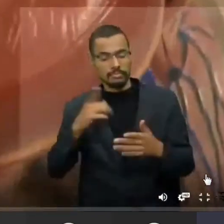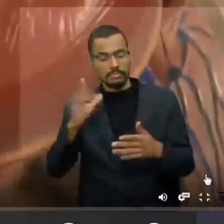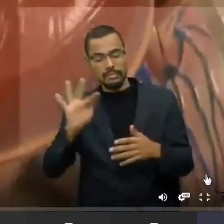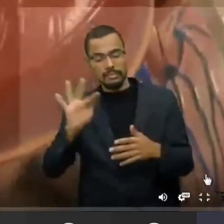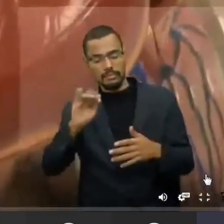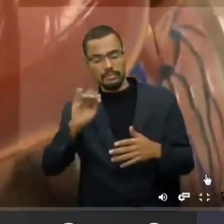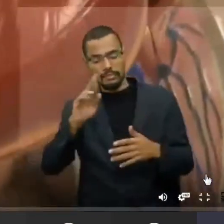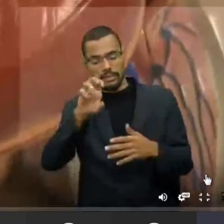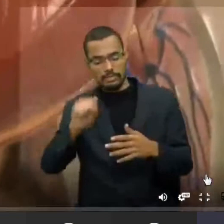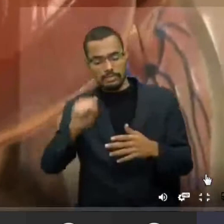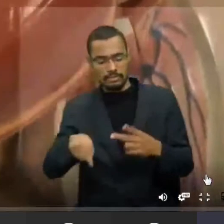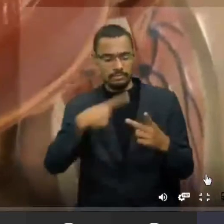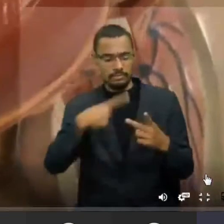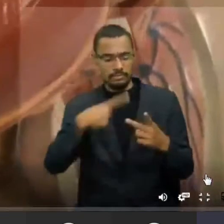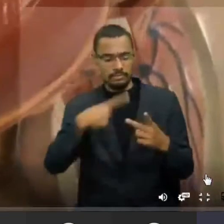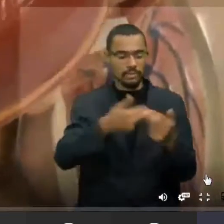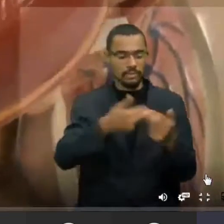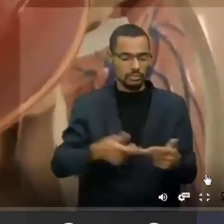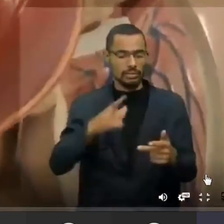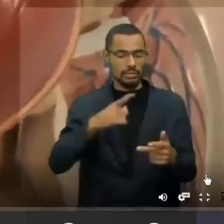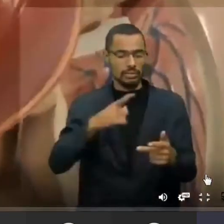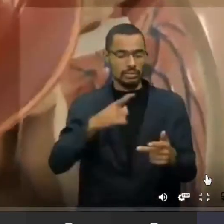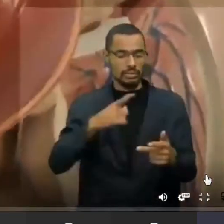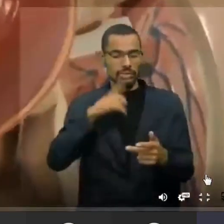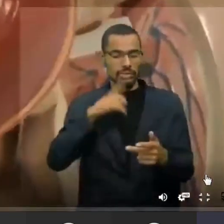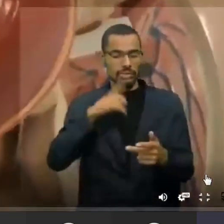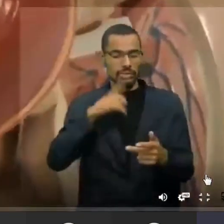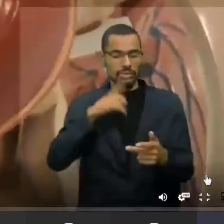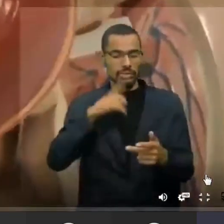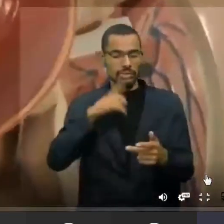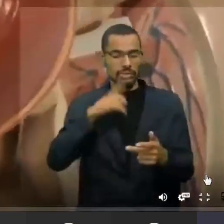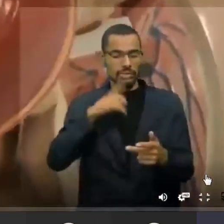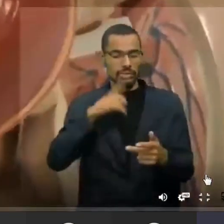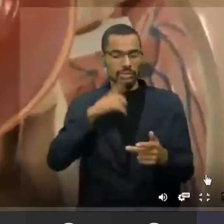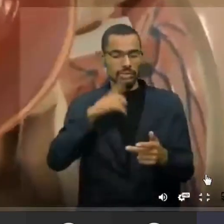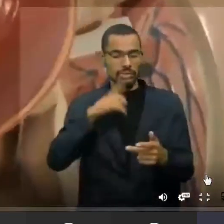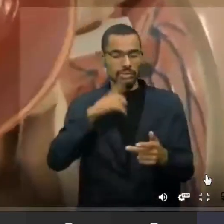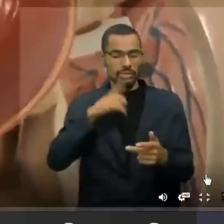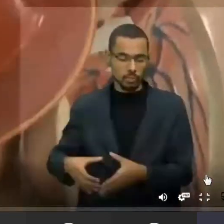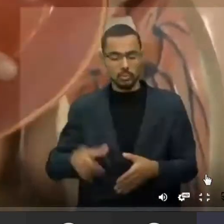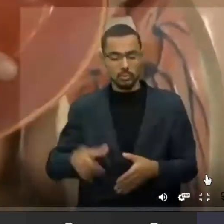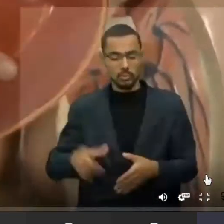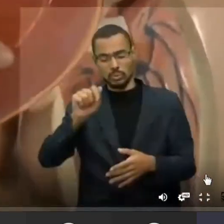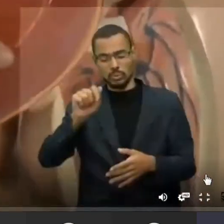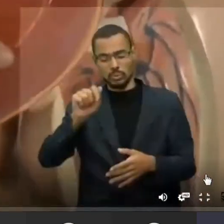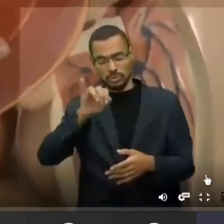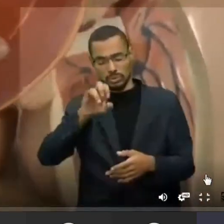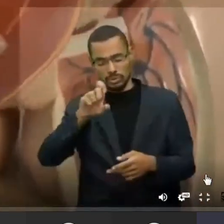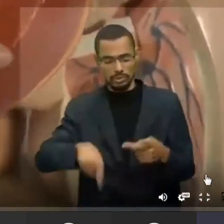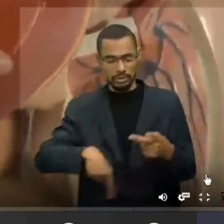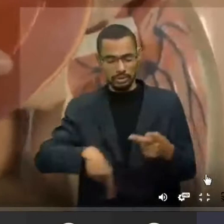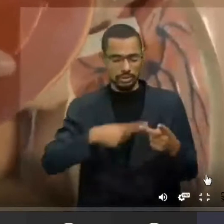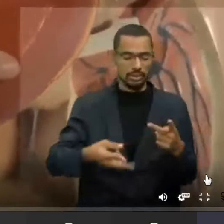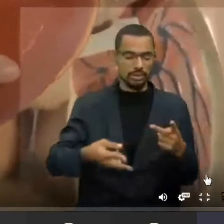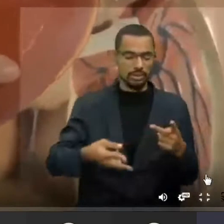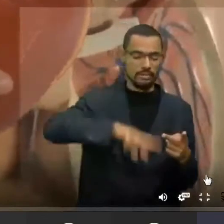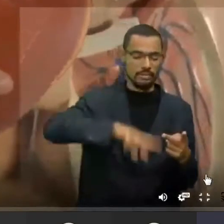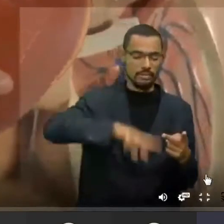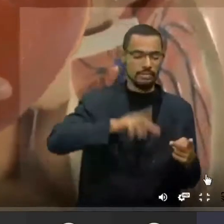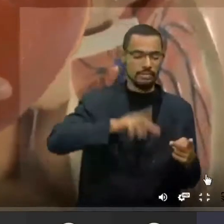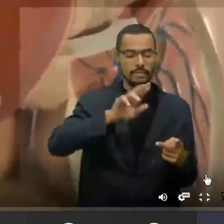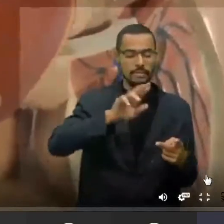as disposições das diferentes fibras desse órgão. Então, as longitudinais, as